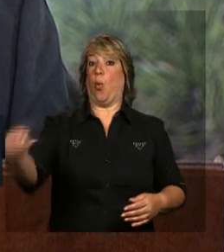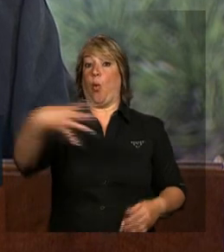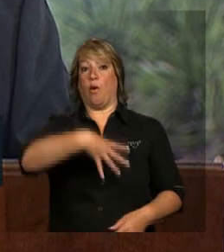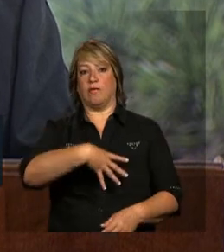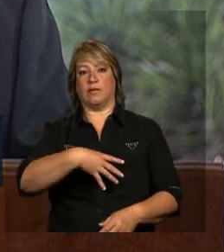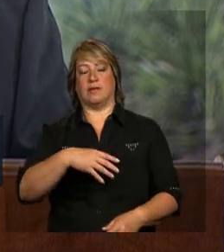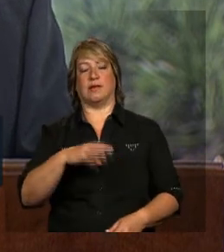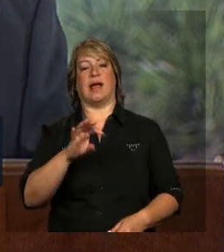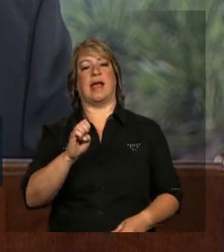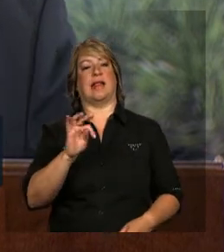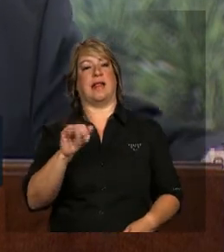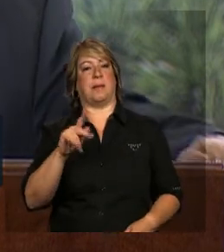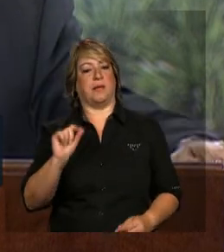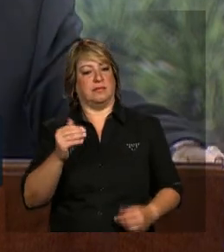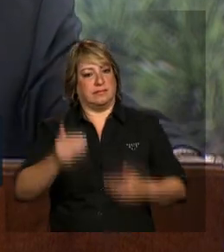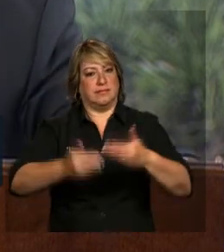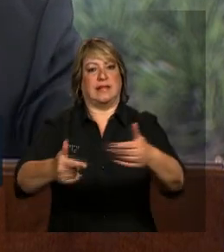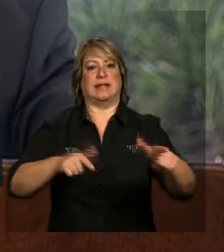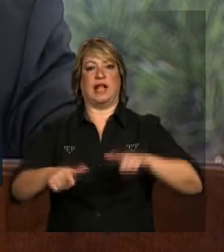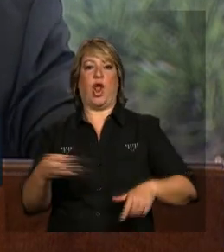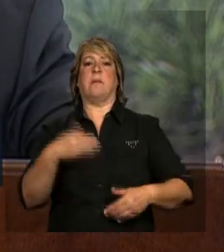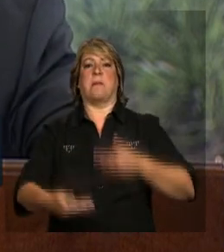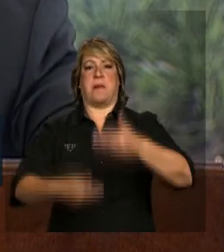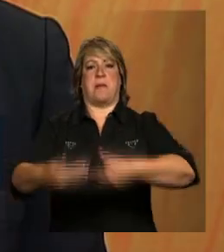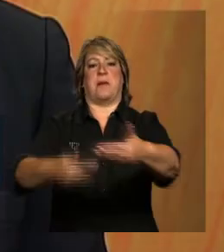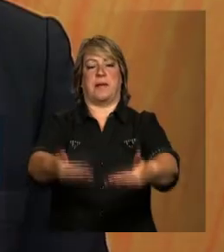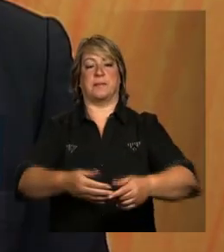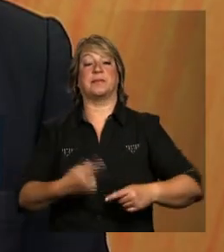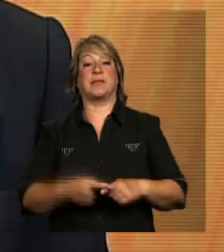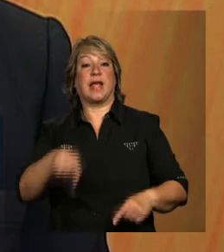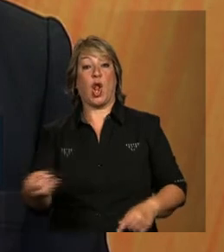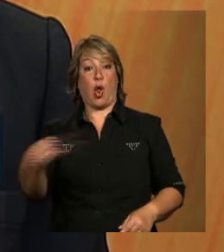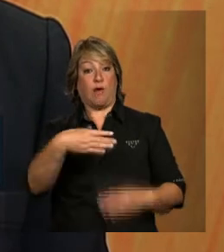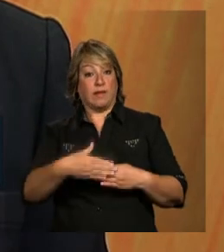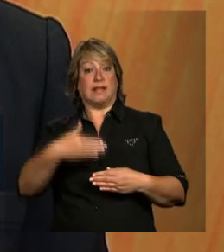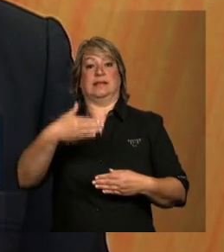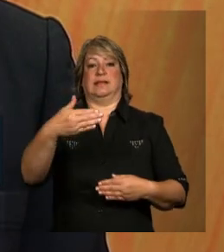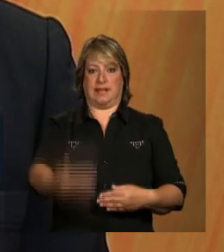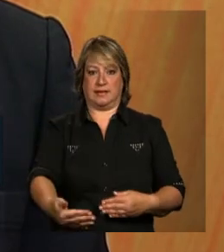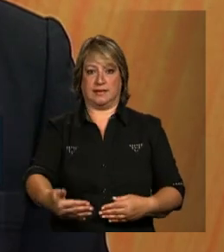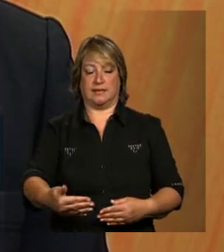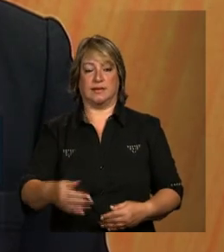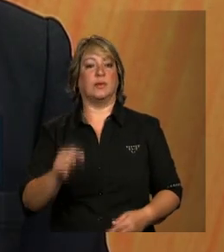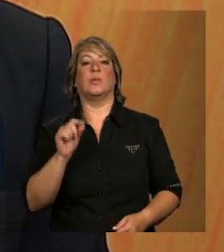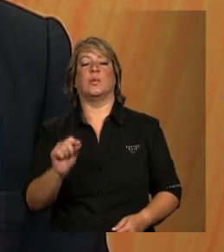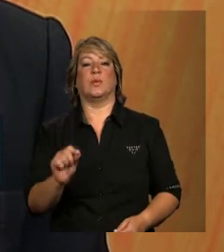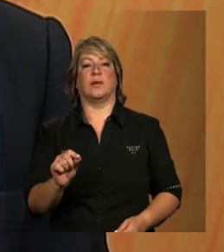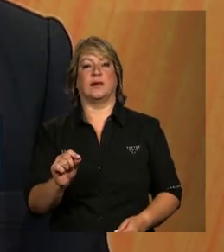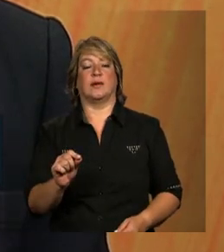E o que significa essa nova etapa essa nova etapa significa se